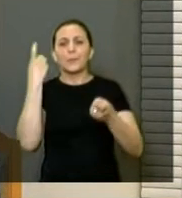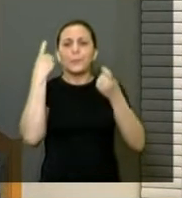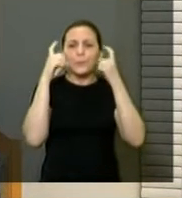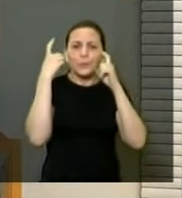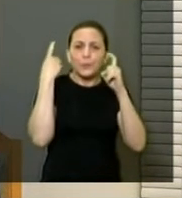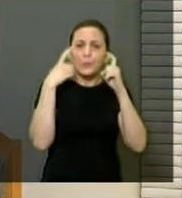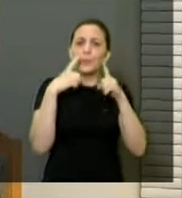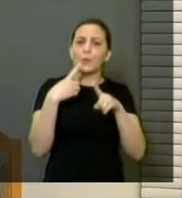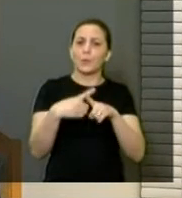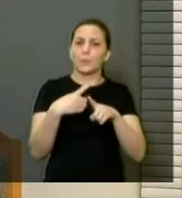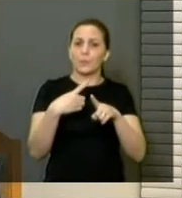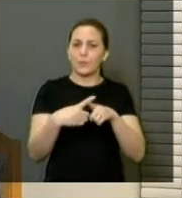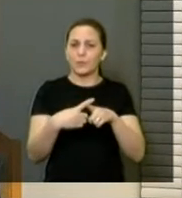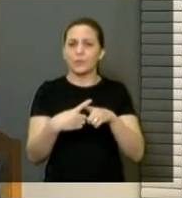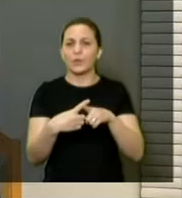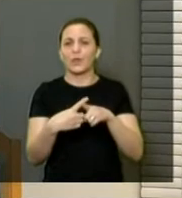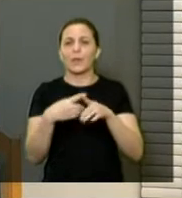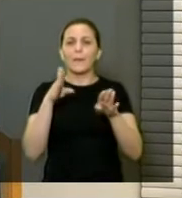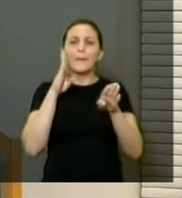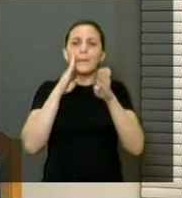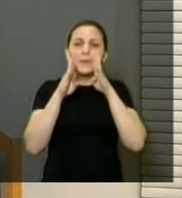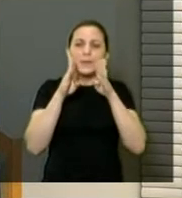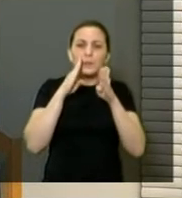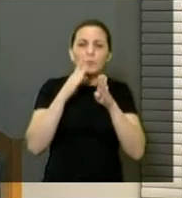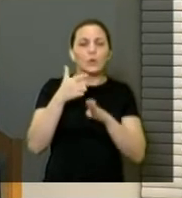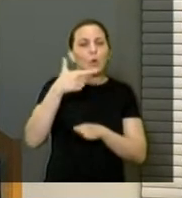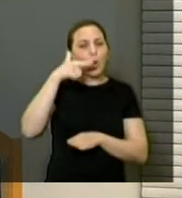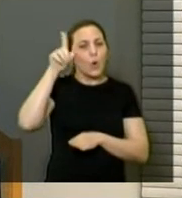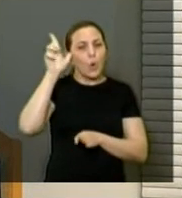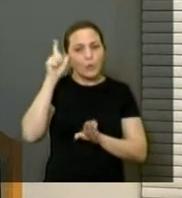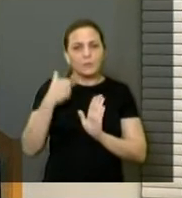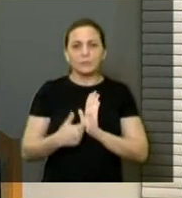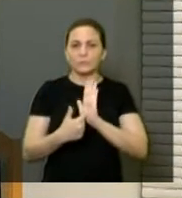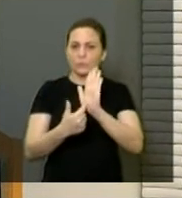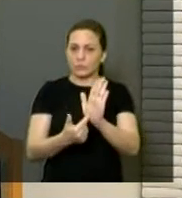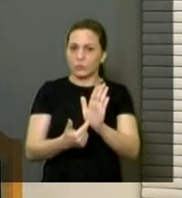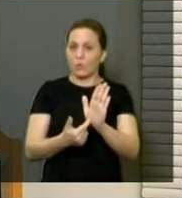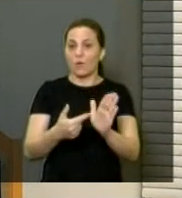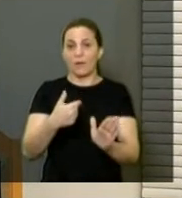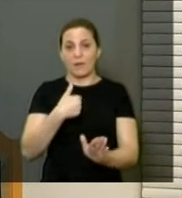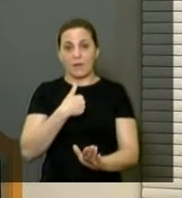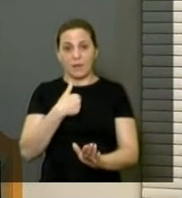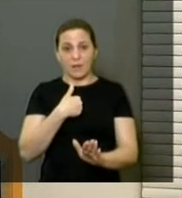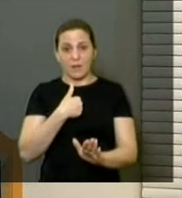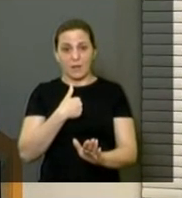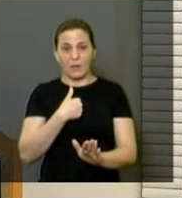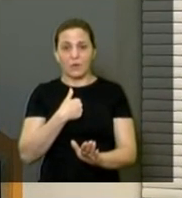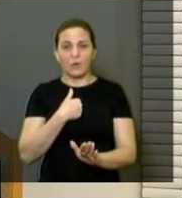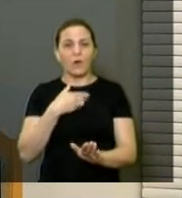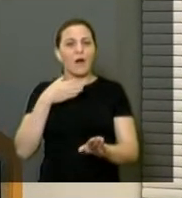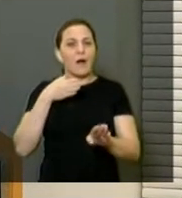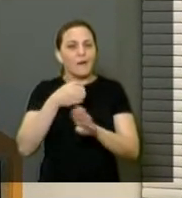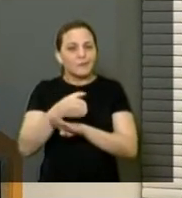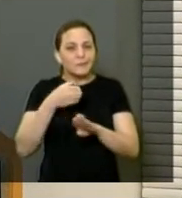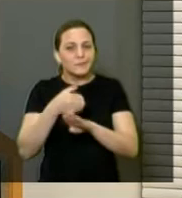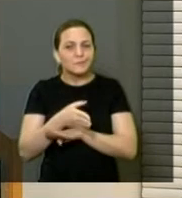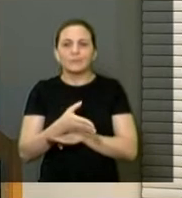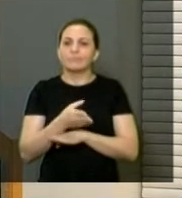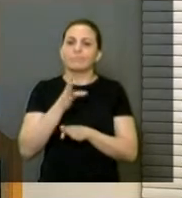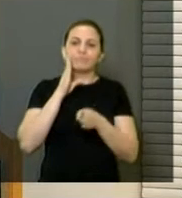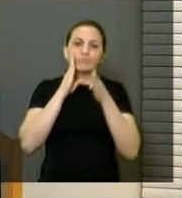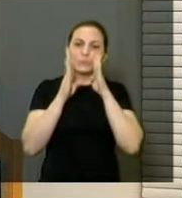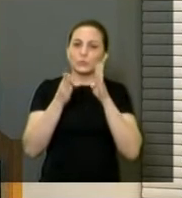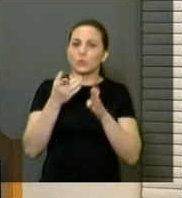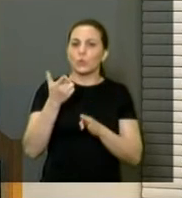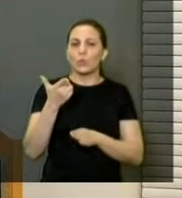por causa de algumas postagens do facebook de ontem não frequento o melhor pouco acesso o facebook não